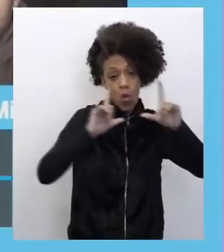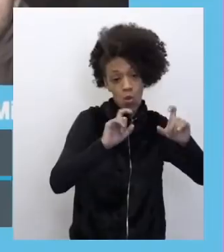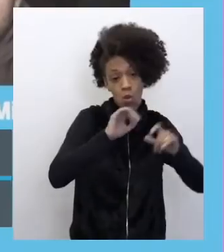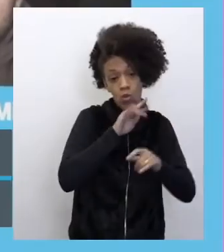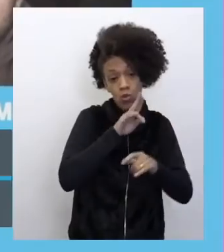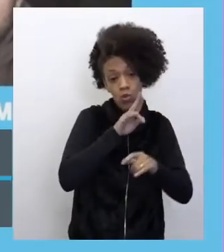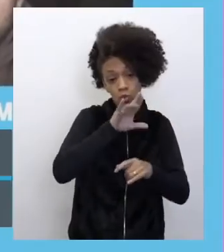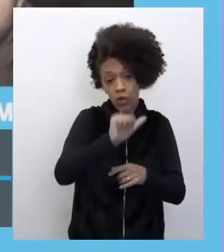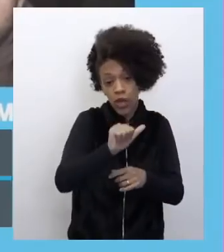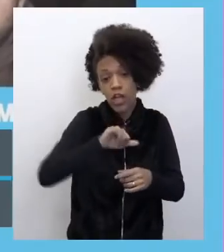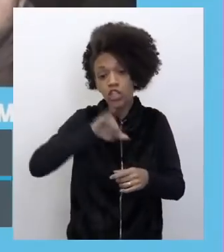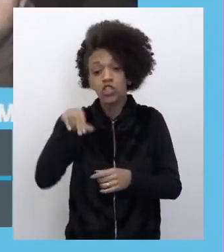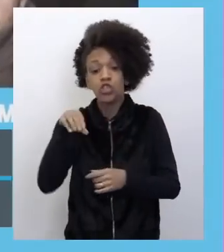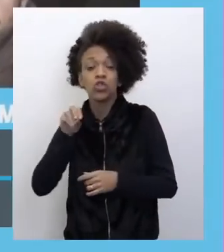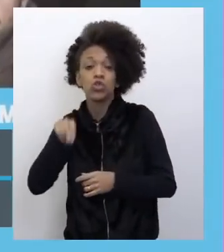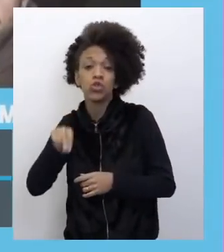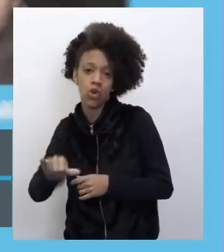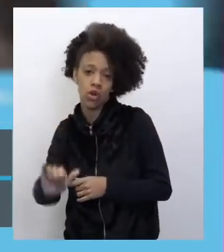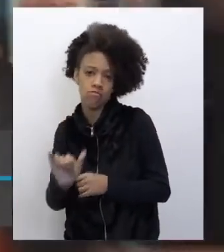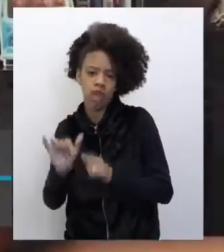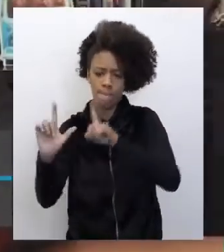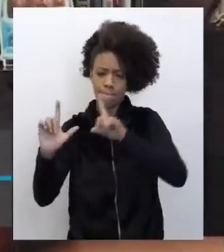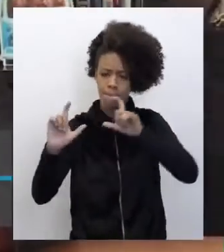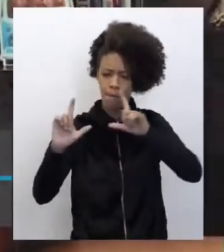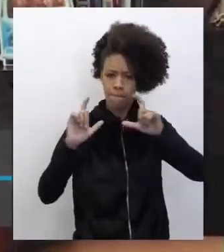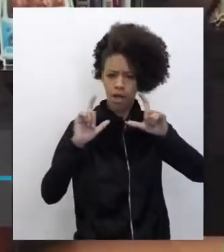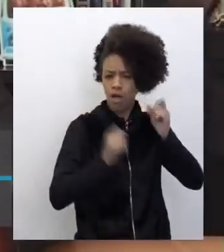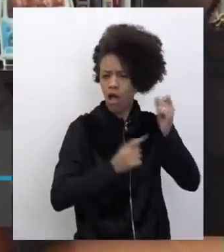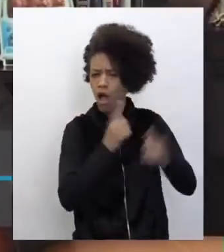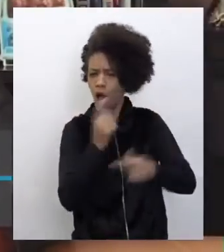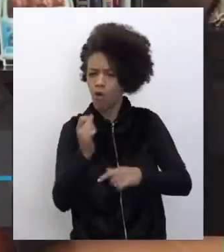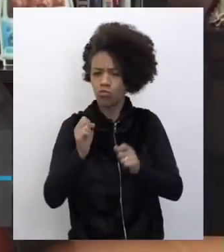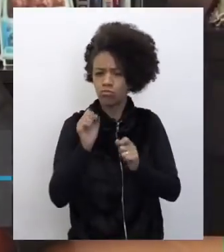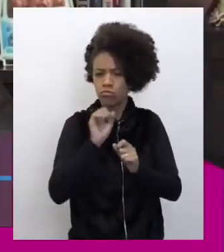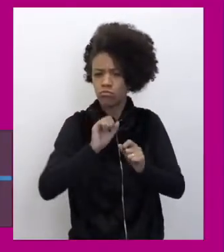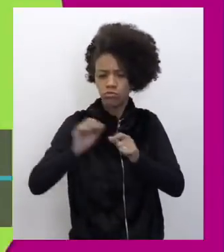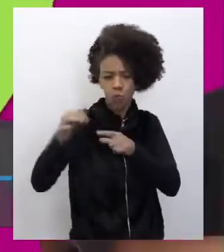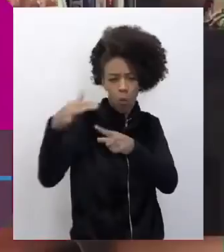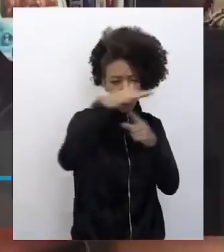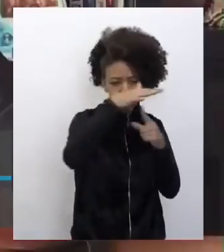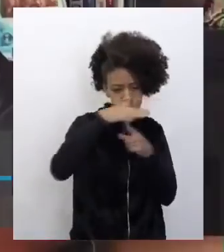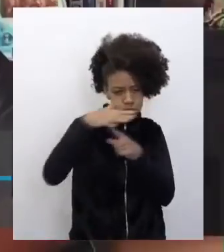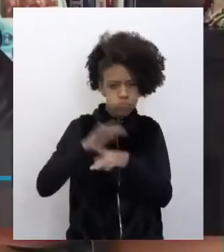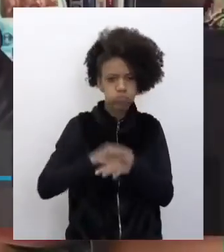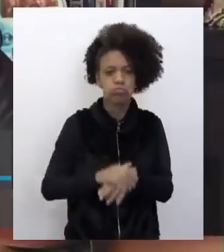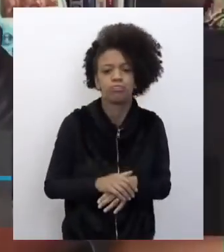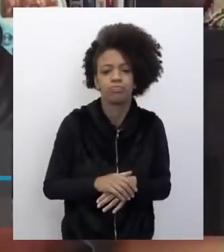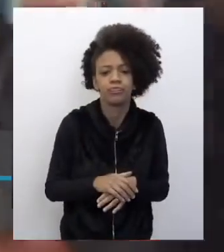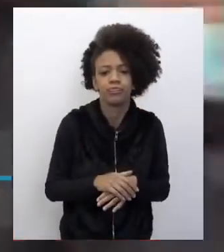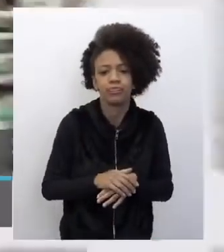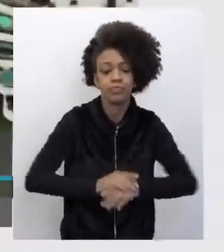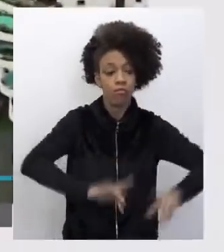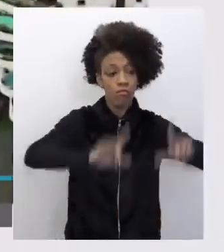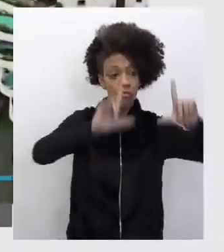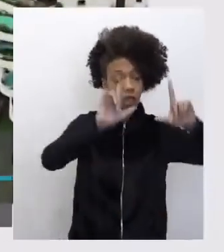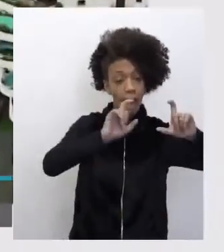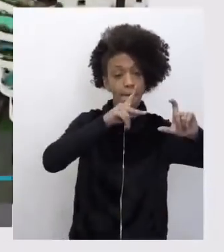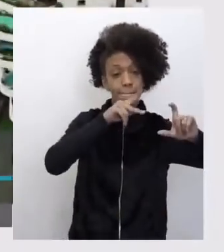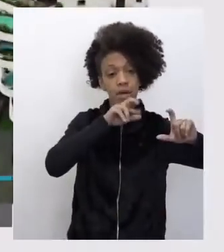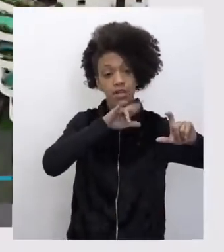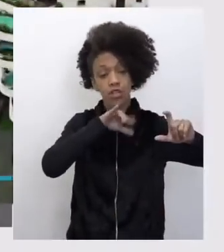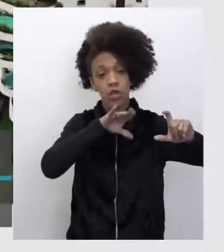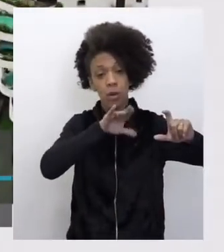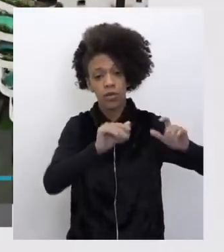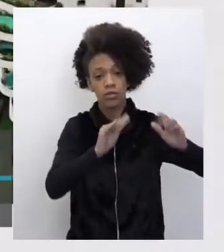Miller registraram por meio de fotografias algumas paisagens urbanas. Uma foto de Paraisópolis tirada pelo Tuca,